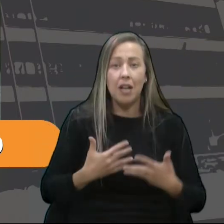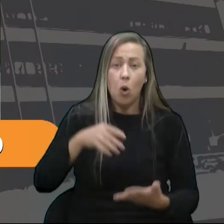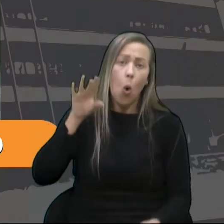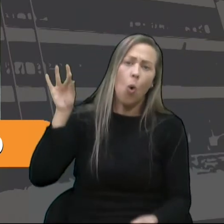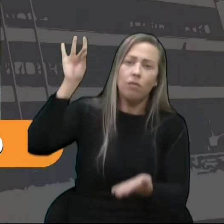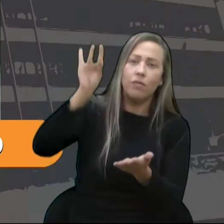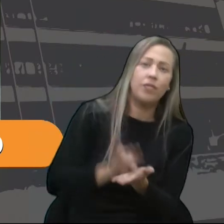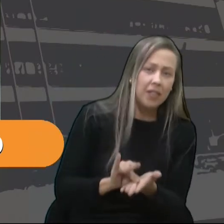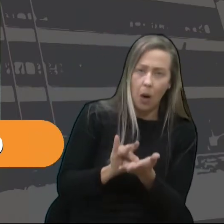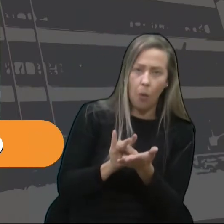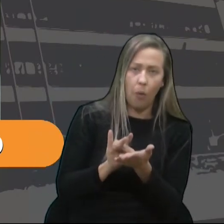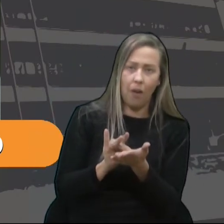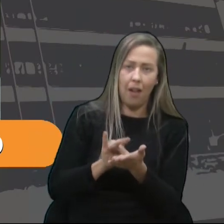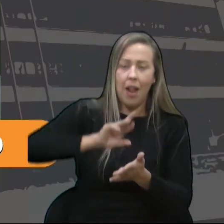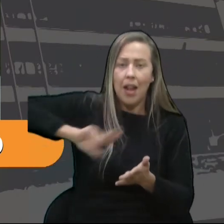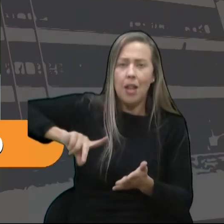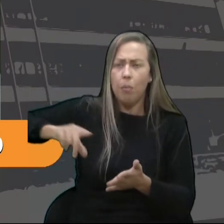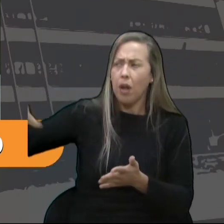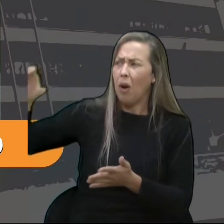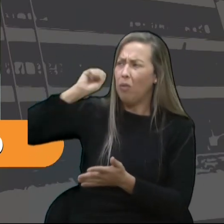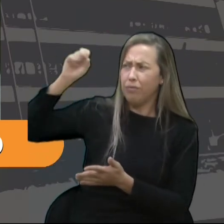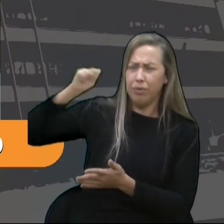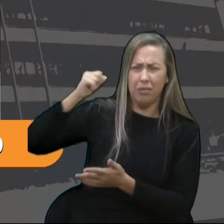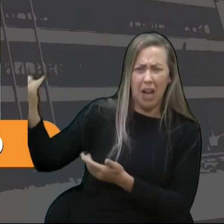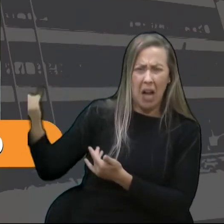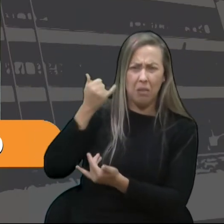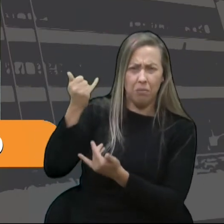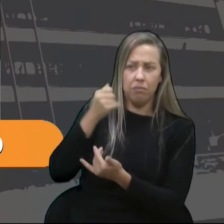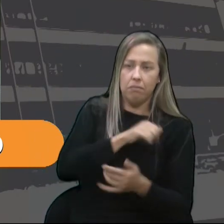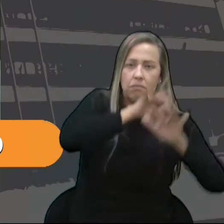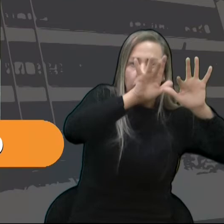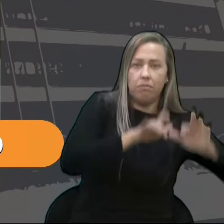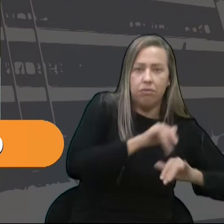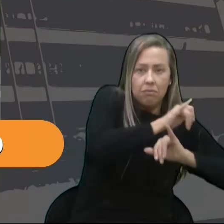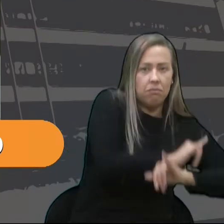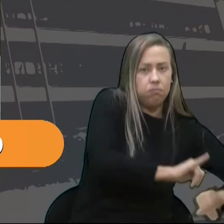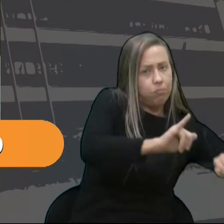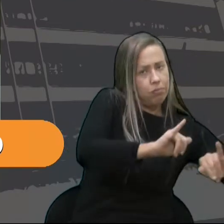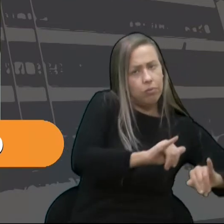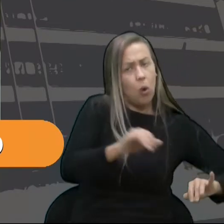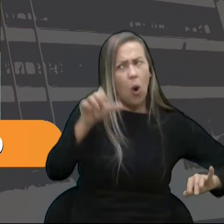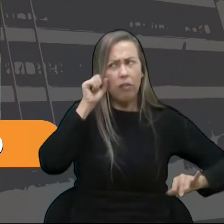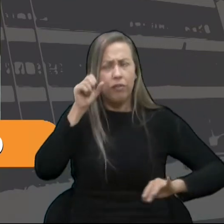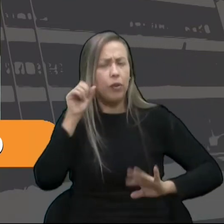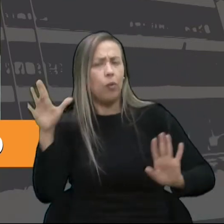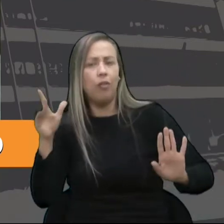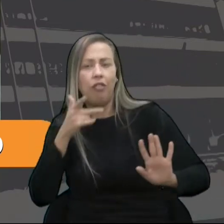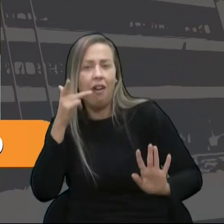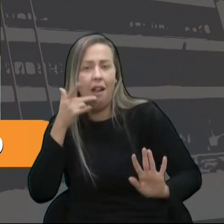sólidas, né? E não porque ouviu alguém dizer alguma coisa, né?